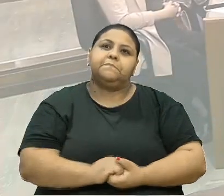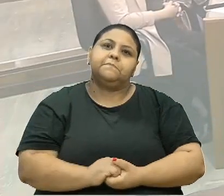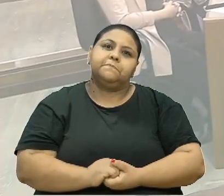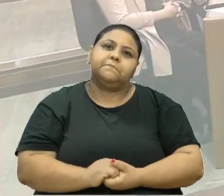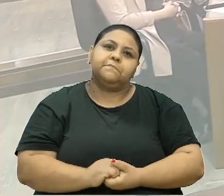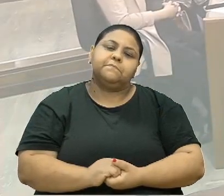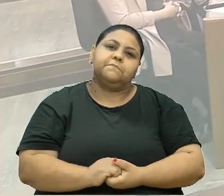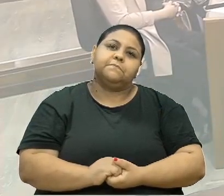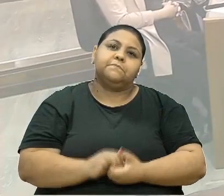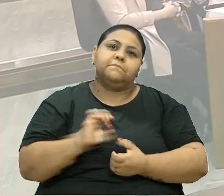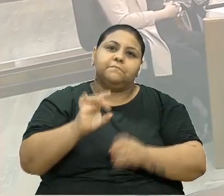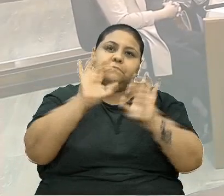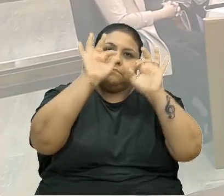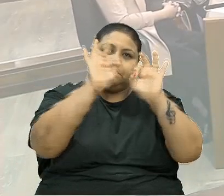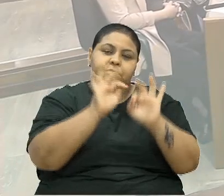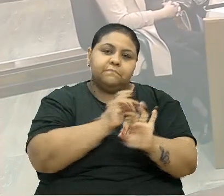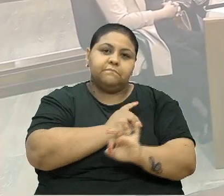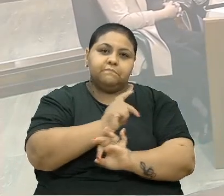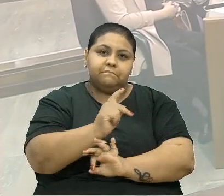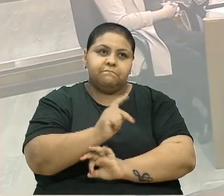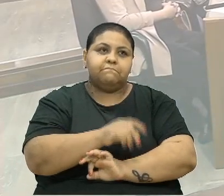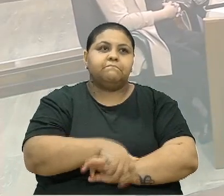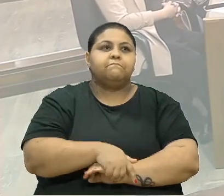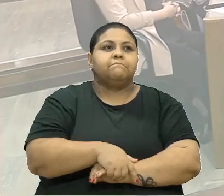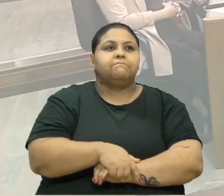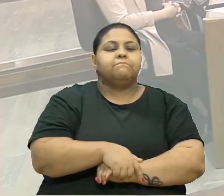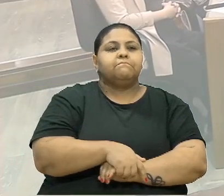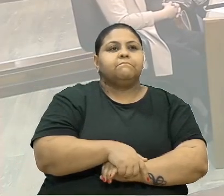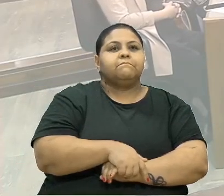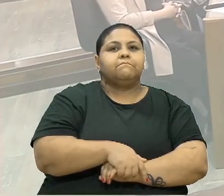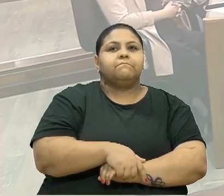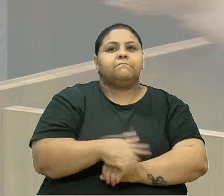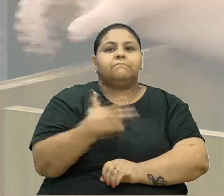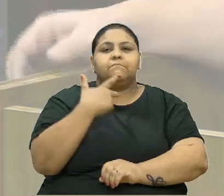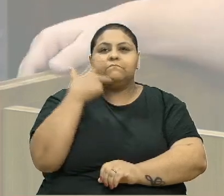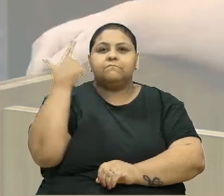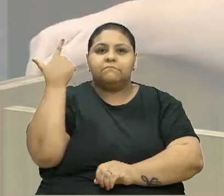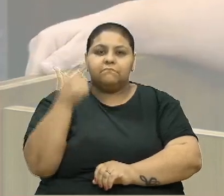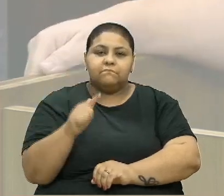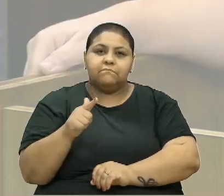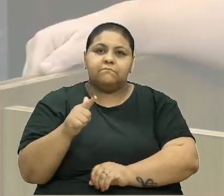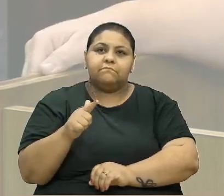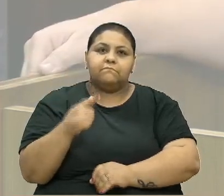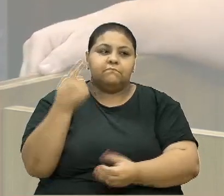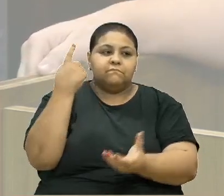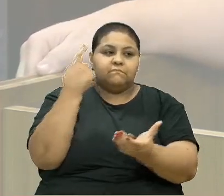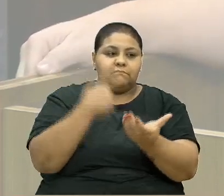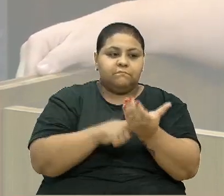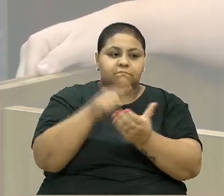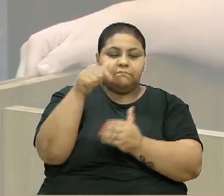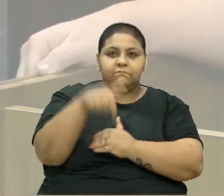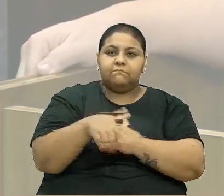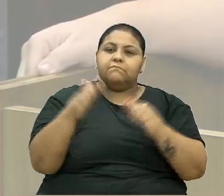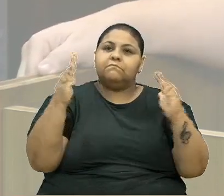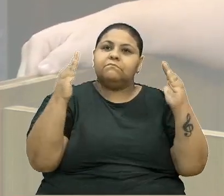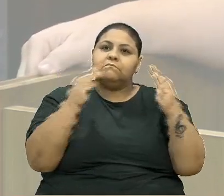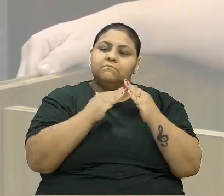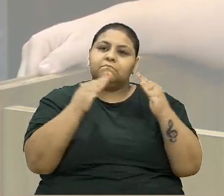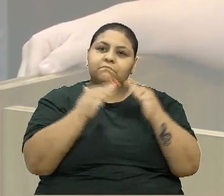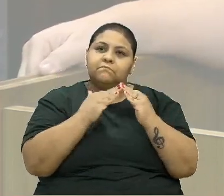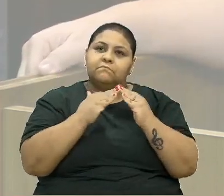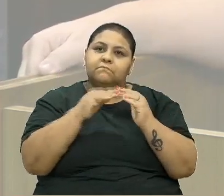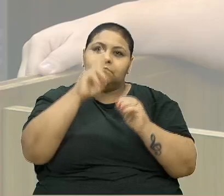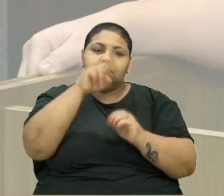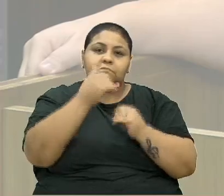vereador. Só para concluir, senhor presidente. Exatamente, vereador Lucas. E reforço aqui, reafirmo o seu compromisso com esta casa. Nunca vi o senhor